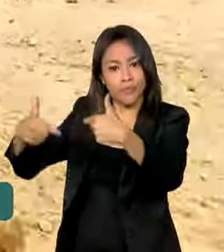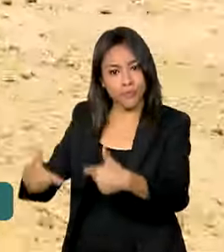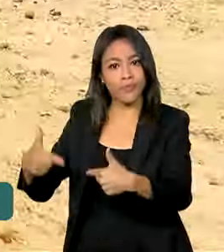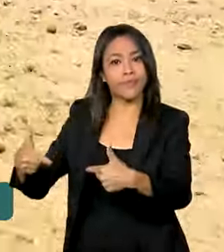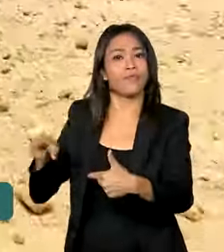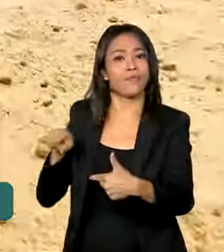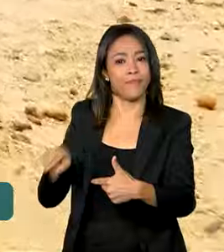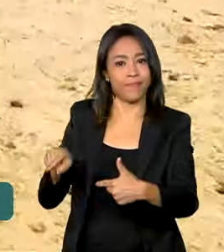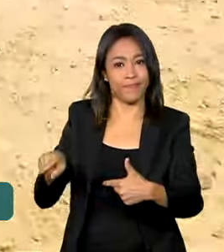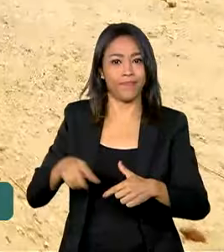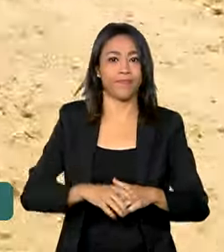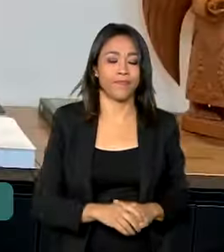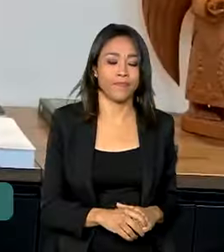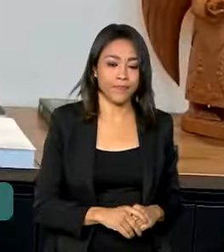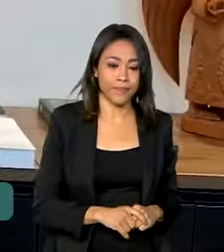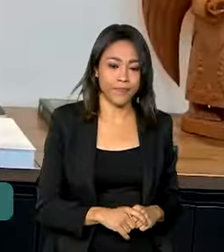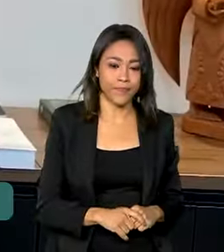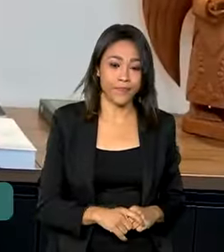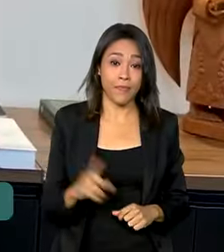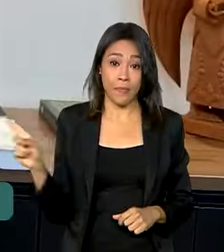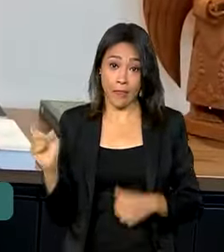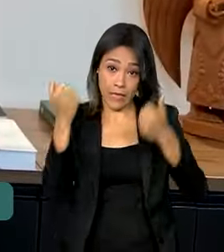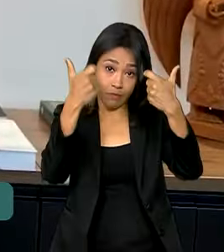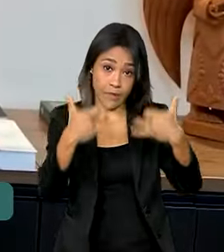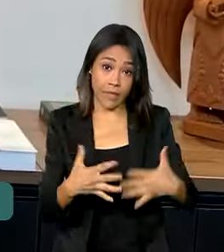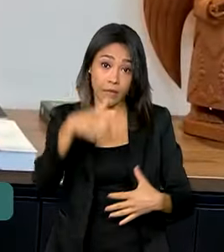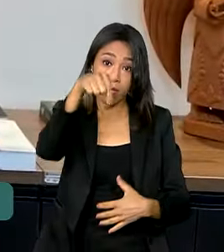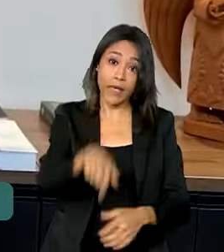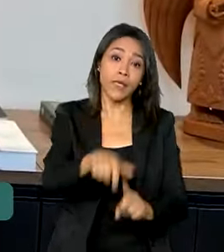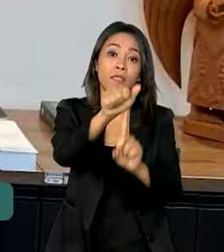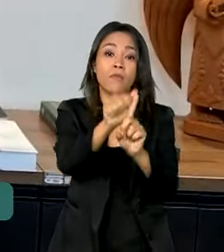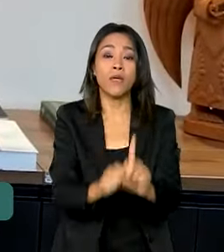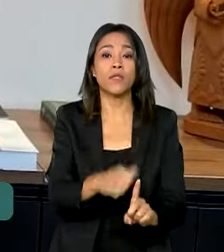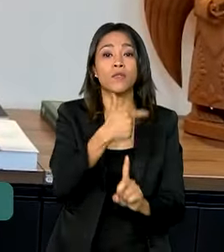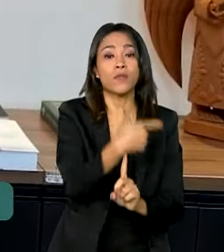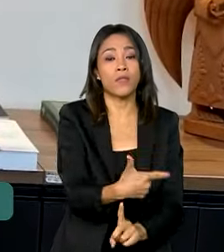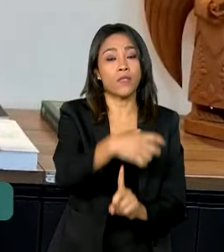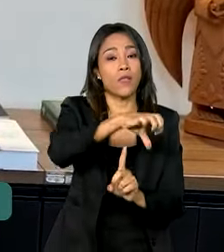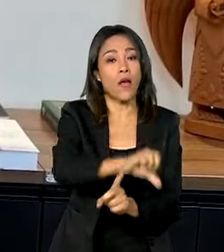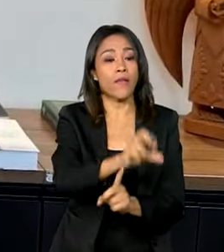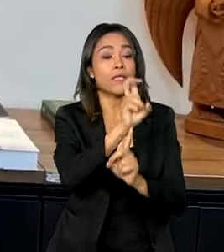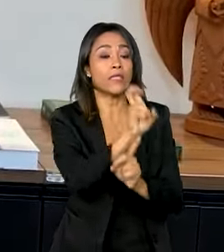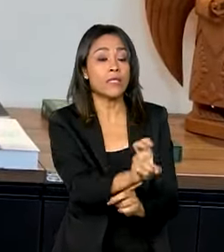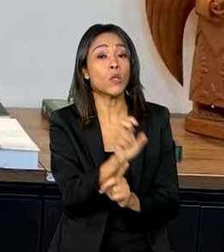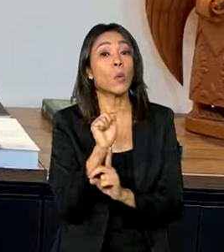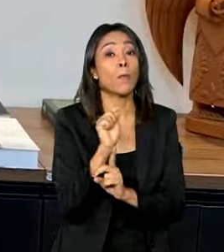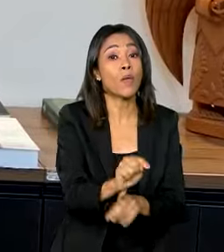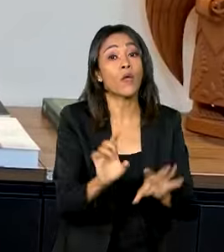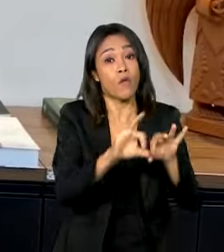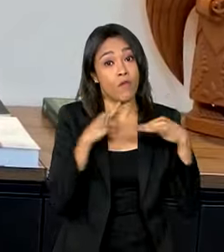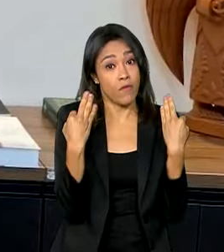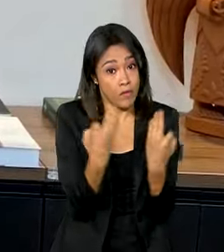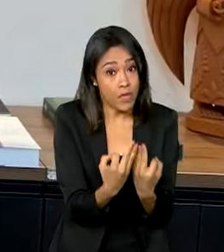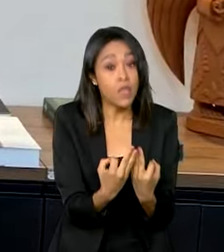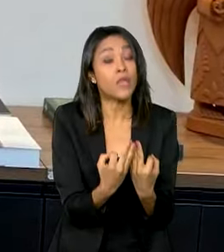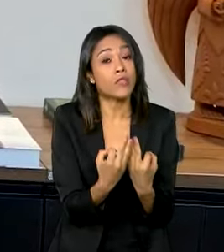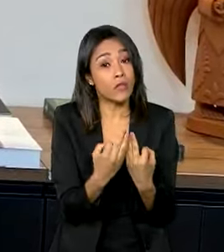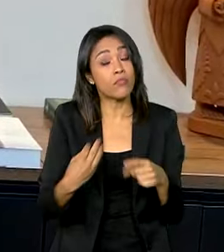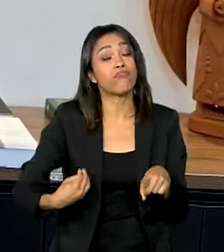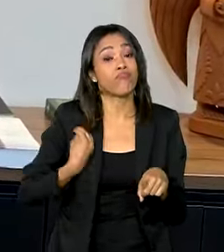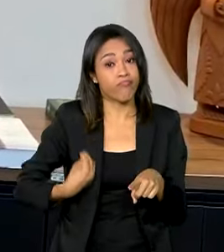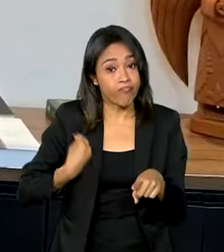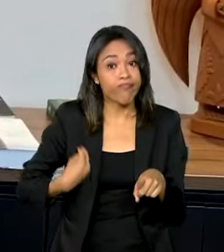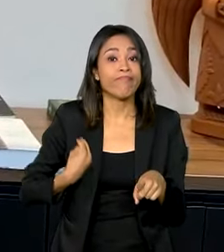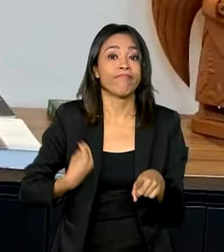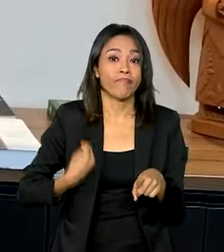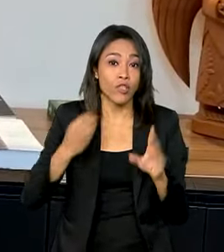à independência financeira somente neste mês 295.000 famílias estão